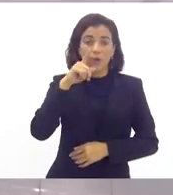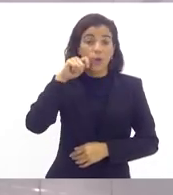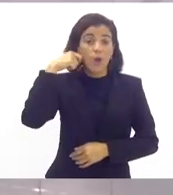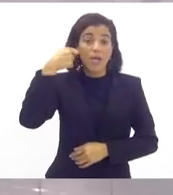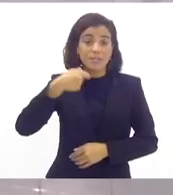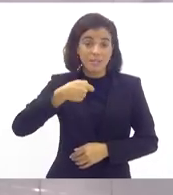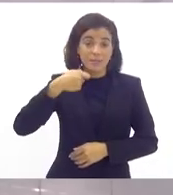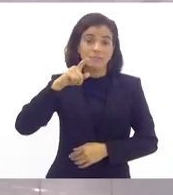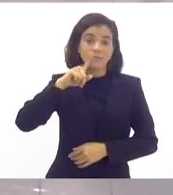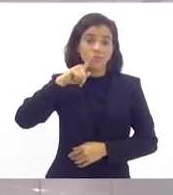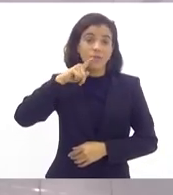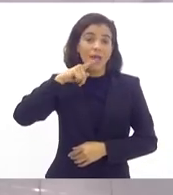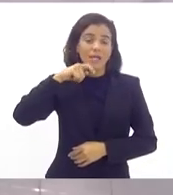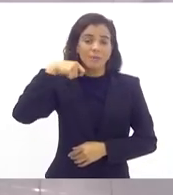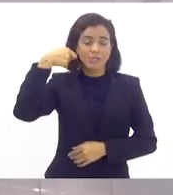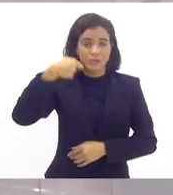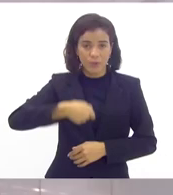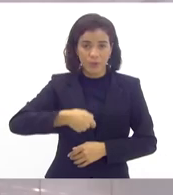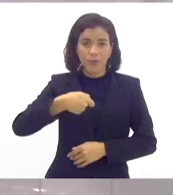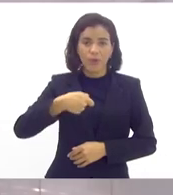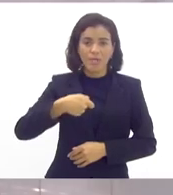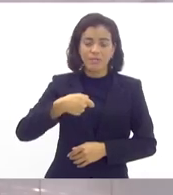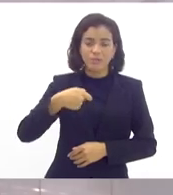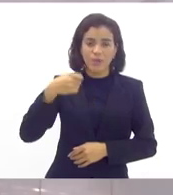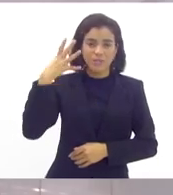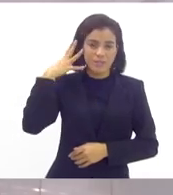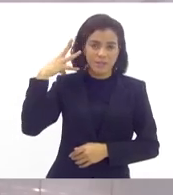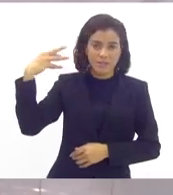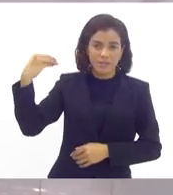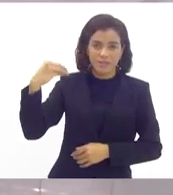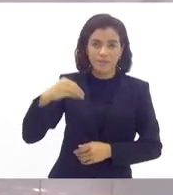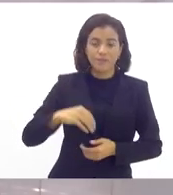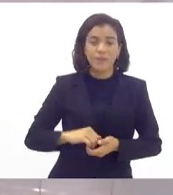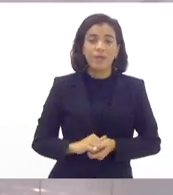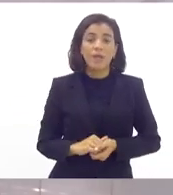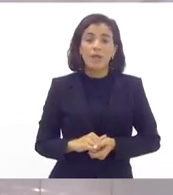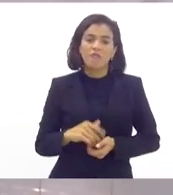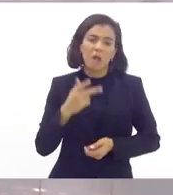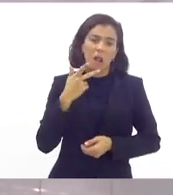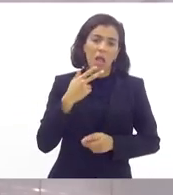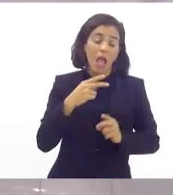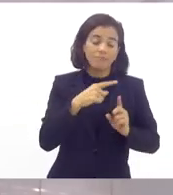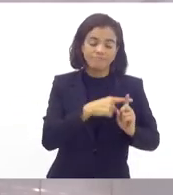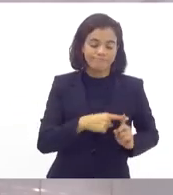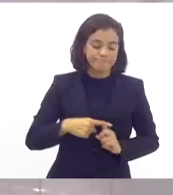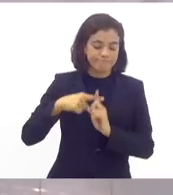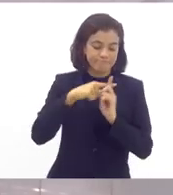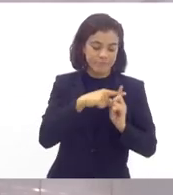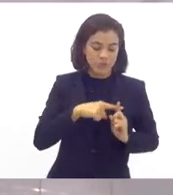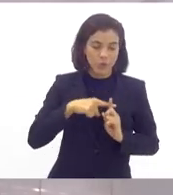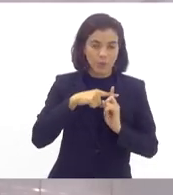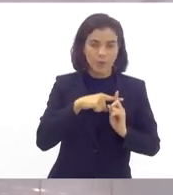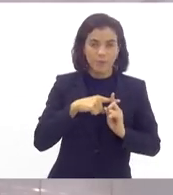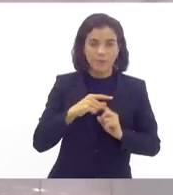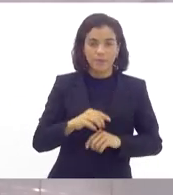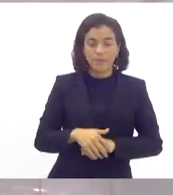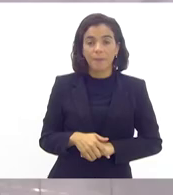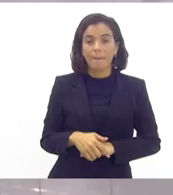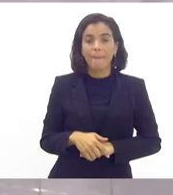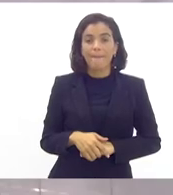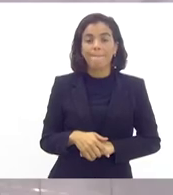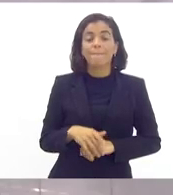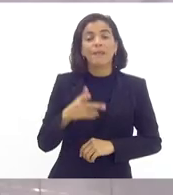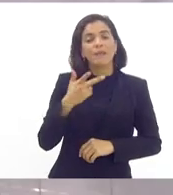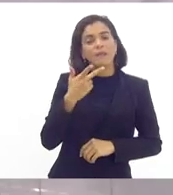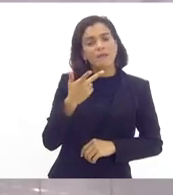precisa fazer parte desse clube. Tá? Então, não estou nem falando de criar outros benefícios que eu acho que fazem Sul sentido ou Norte? Do Sul.